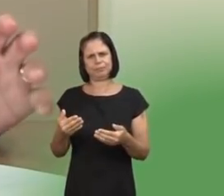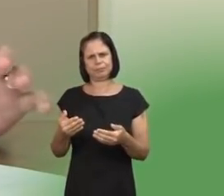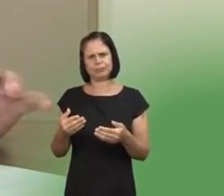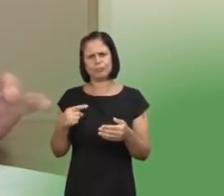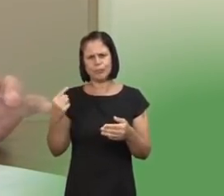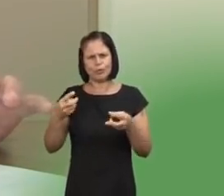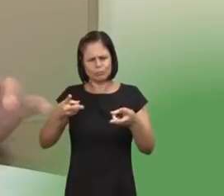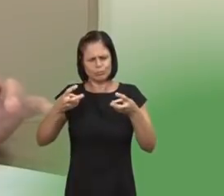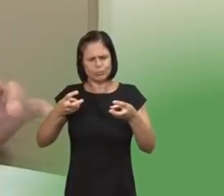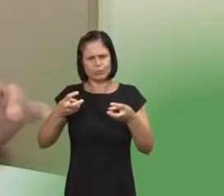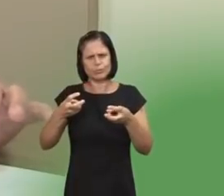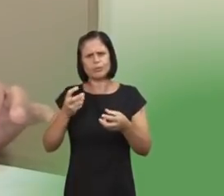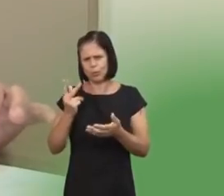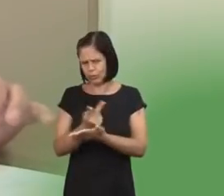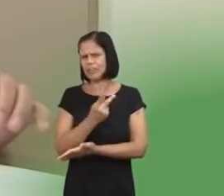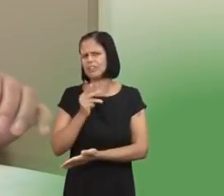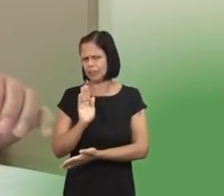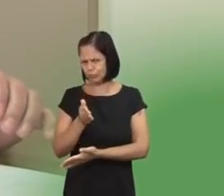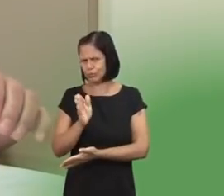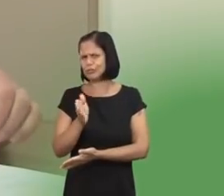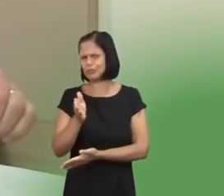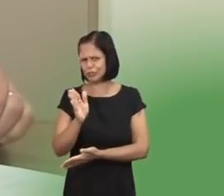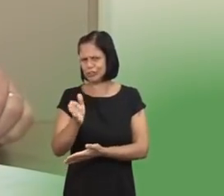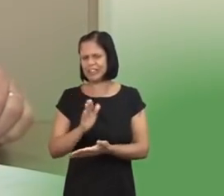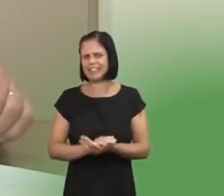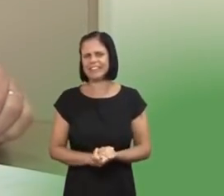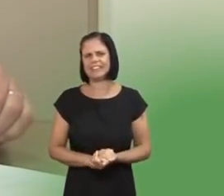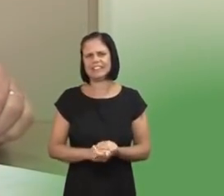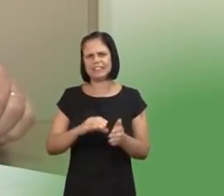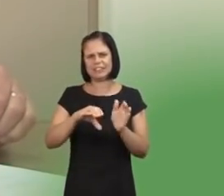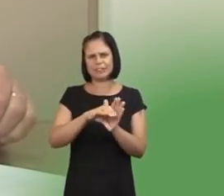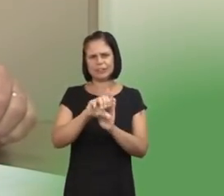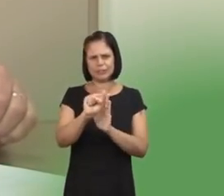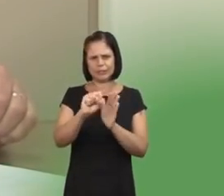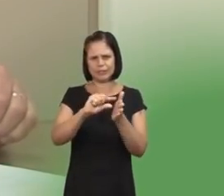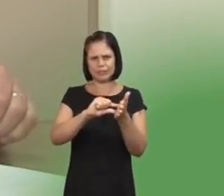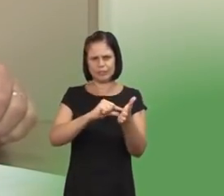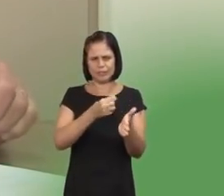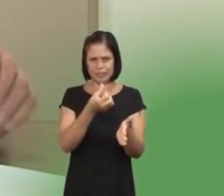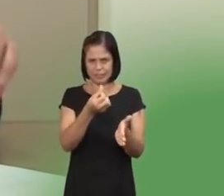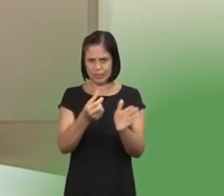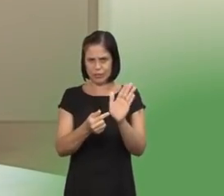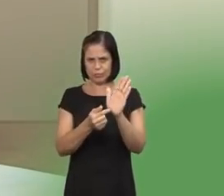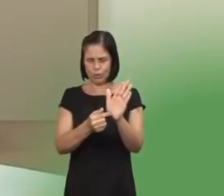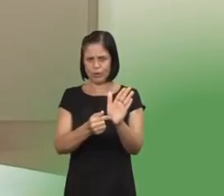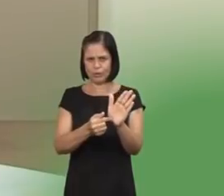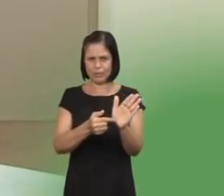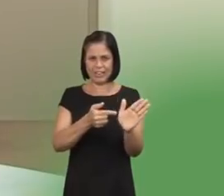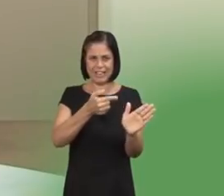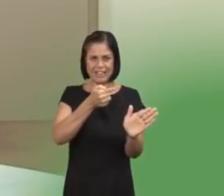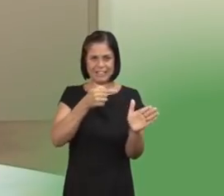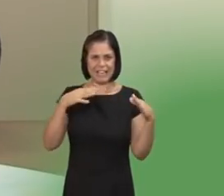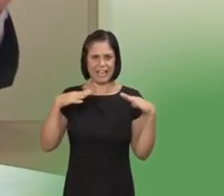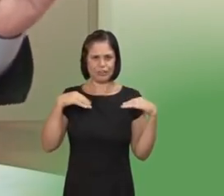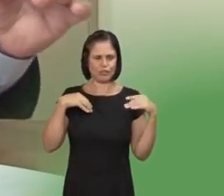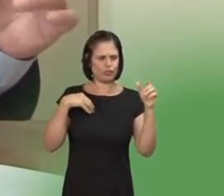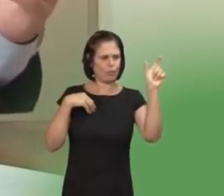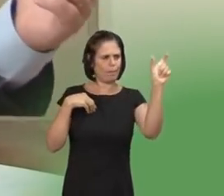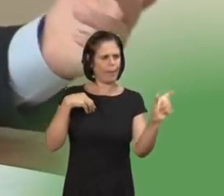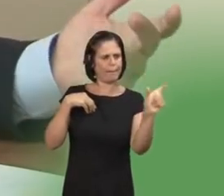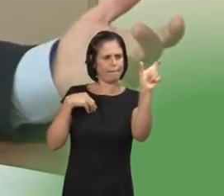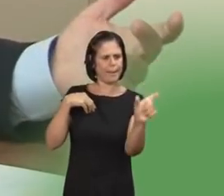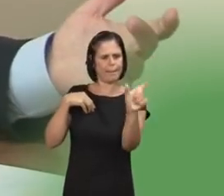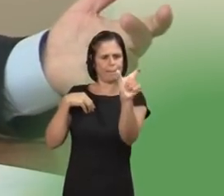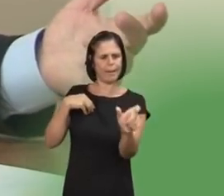está acontecendo de uma forma contínua, que lá no capítulo 8, no versículo 6, diz que os 7 anjos prepararam para